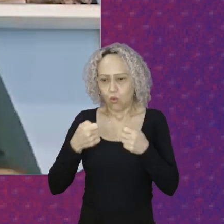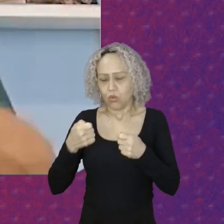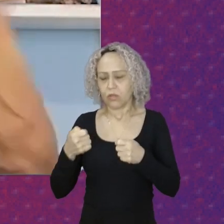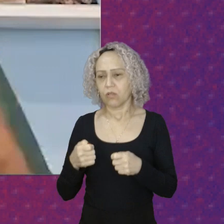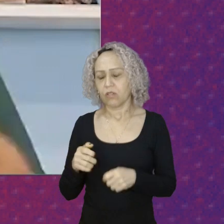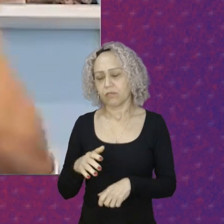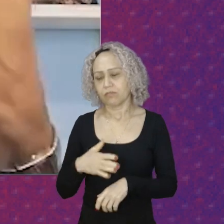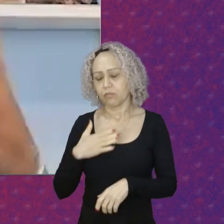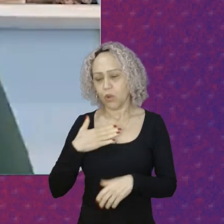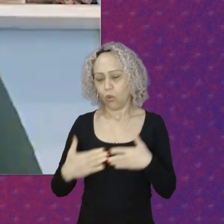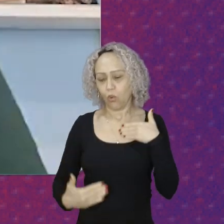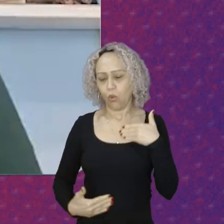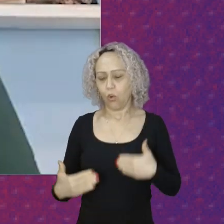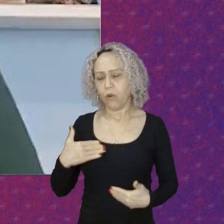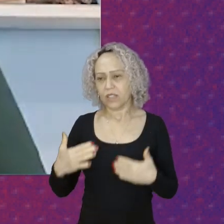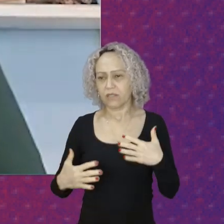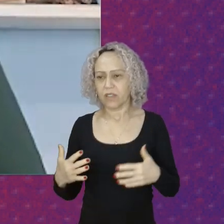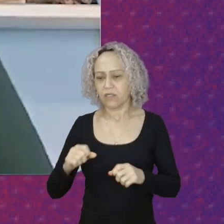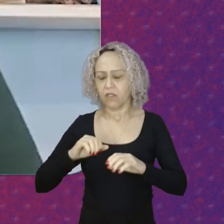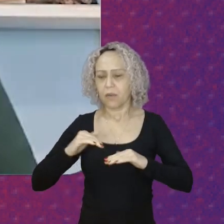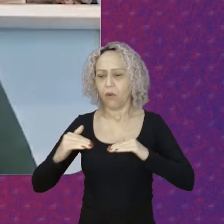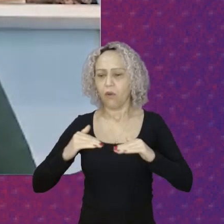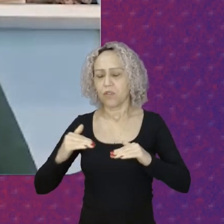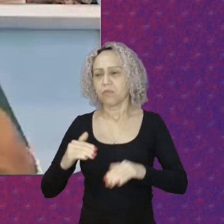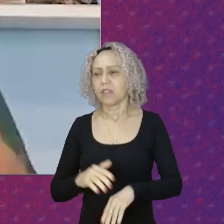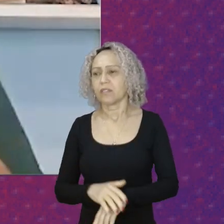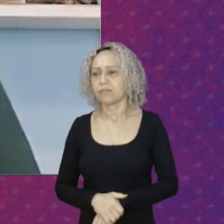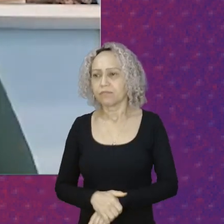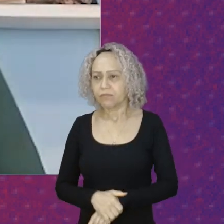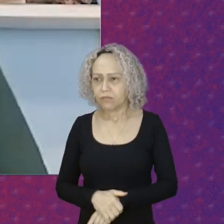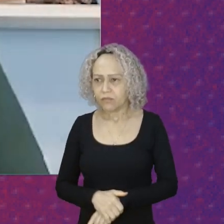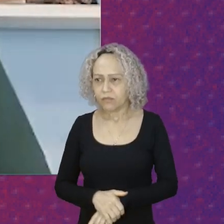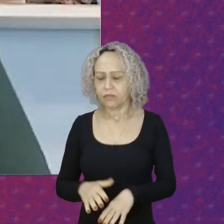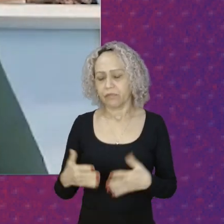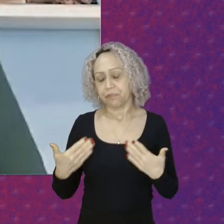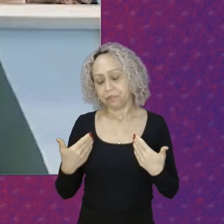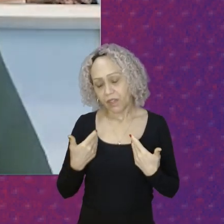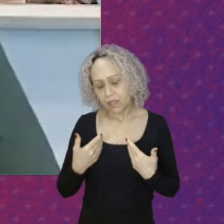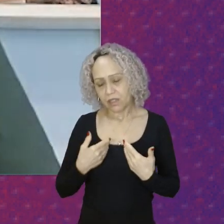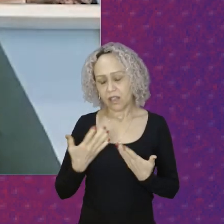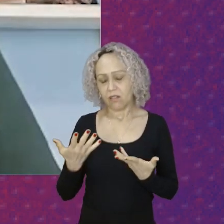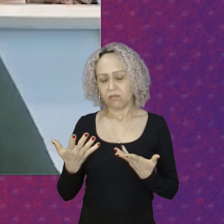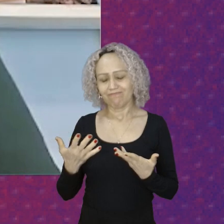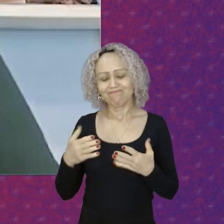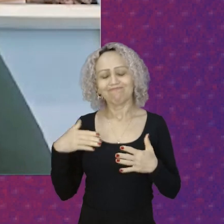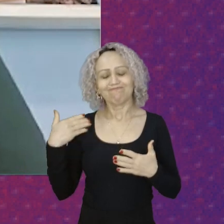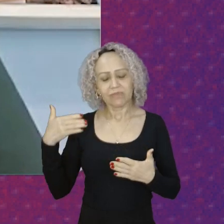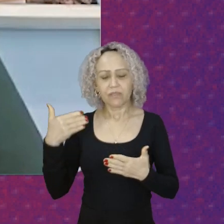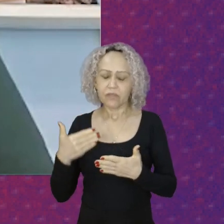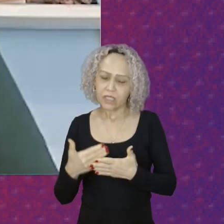Então, as calosidades da vida me fizeram de ser uma pessoa mais tranquila, né?